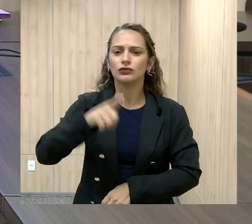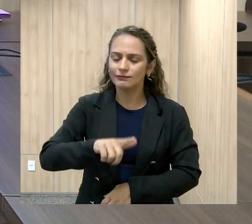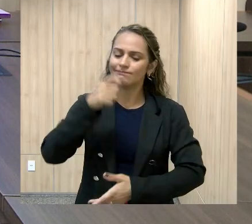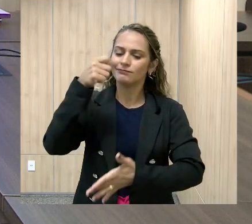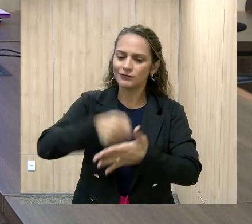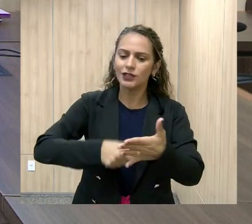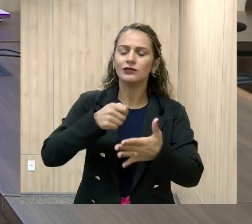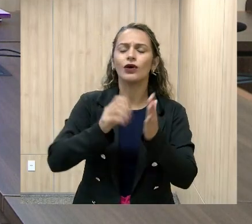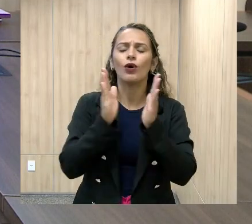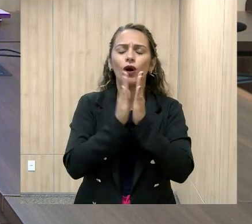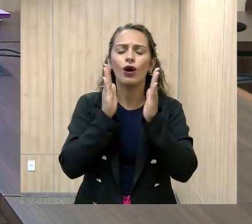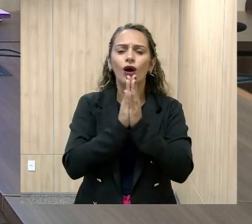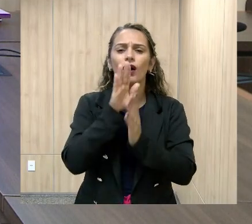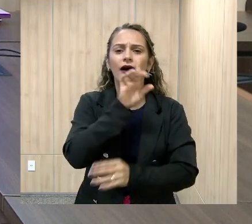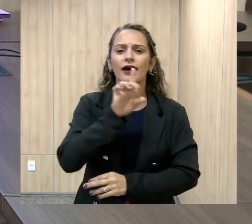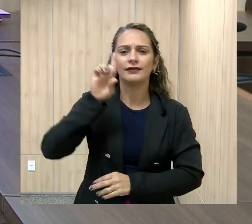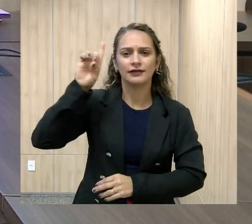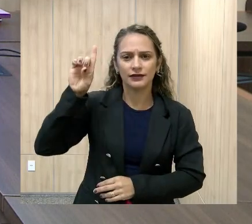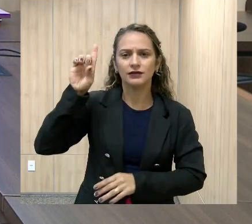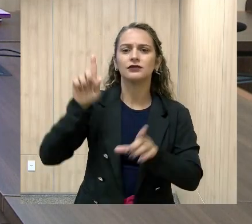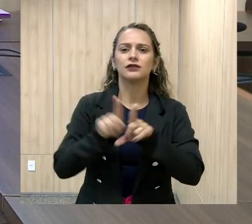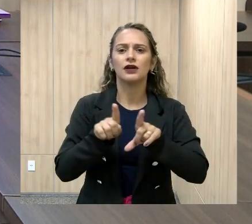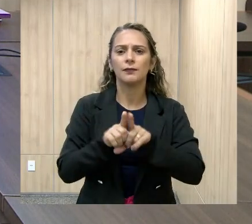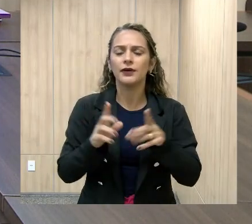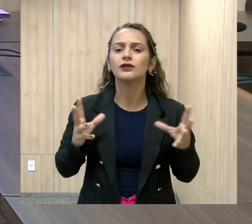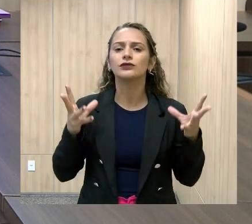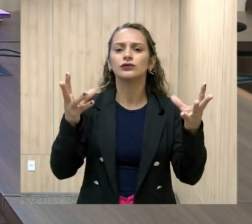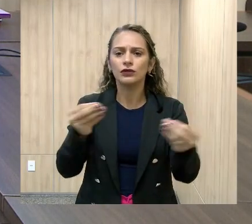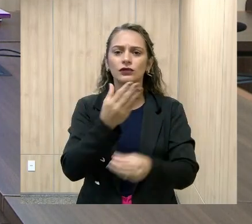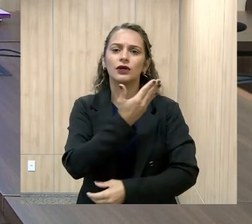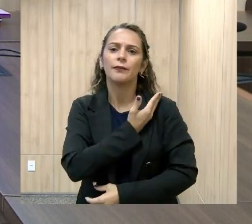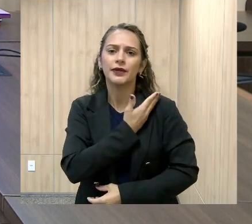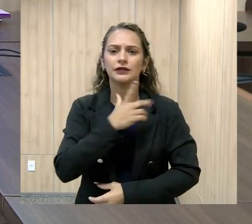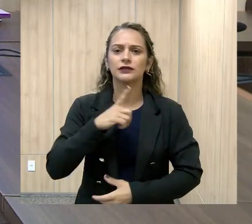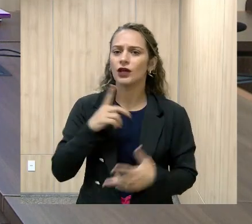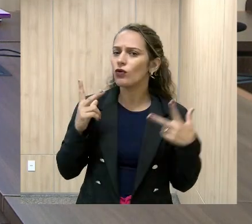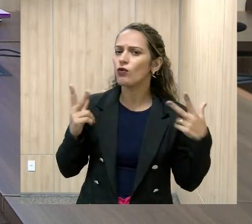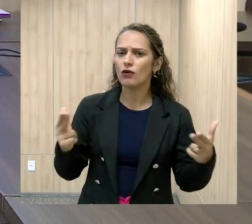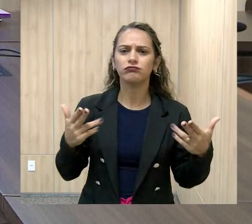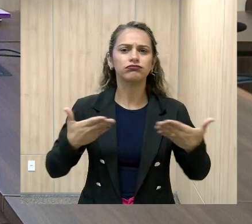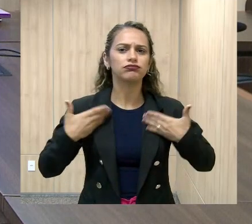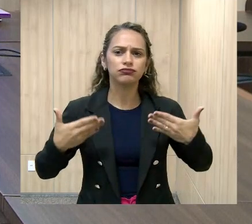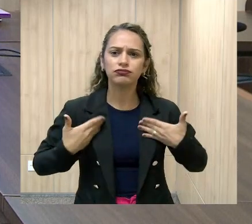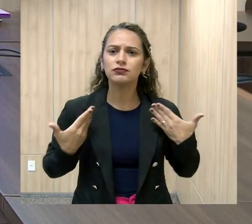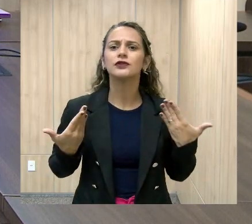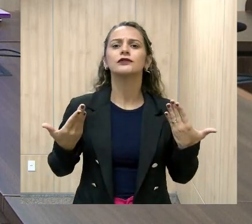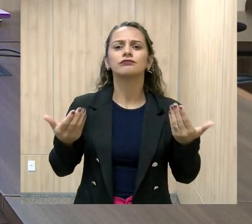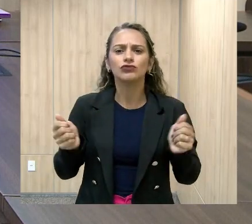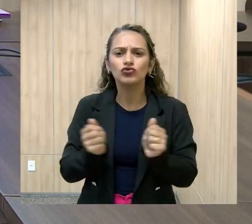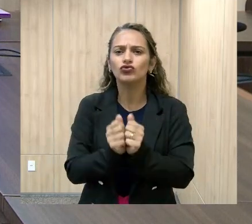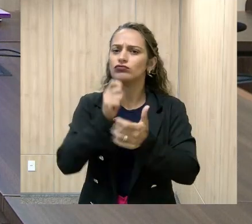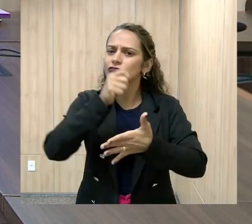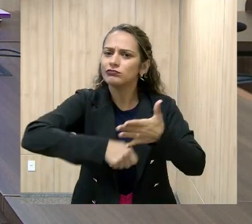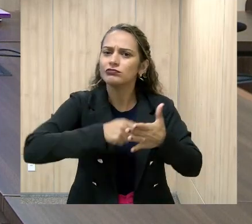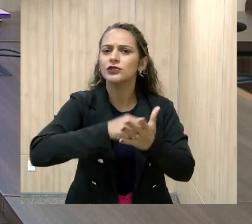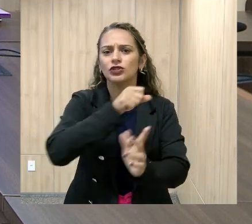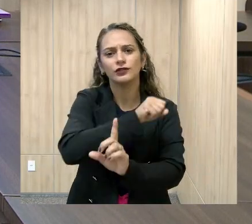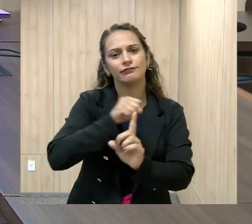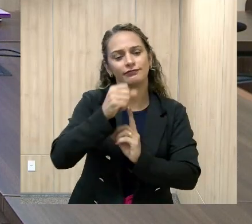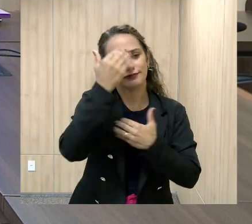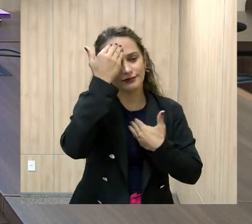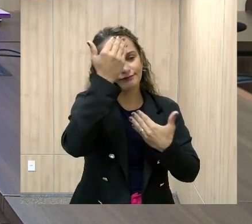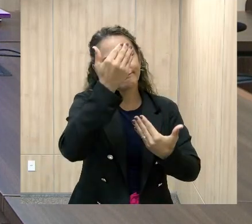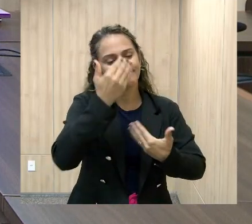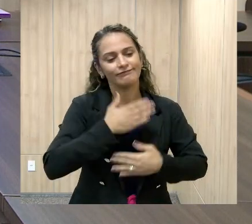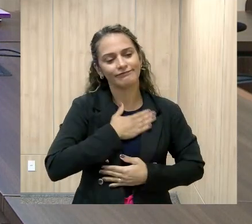uma vez a nossa lua e eu oro a Deus para que os meus colegas também tenham o mesmo ânimo e a gente fazer a defesa